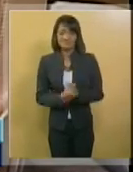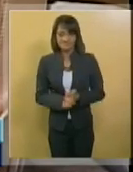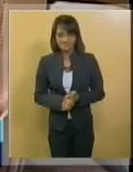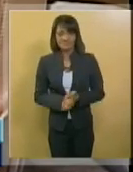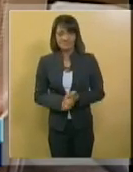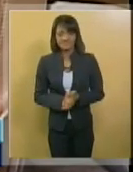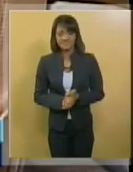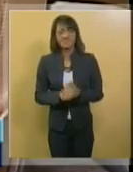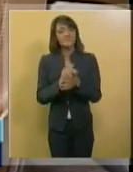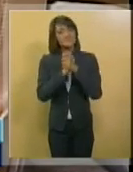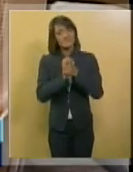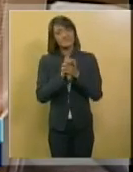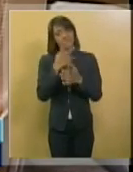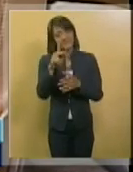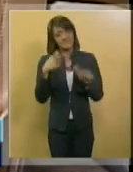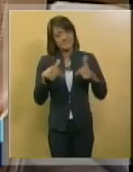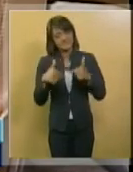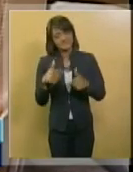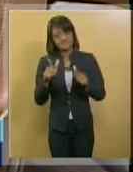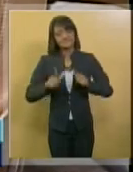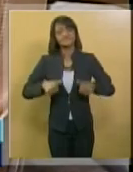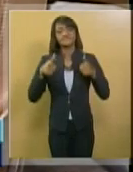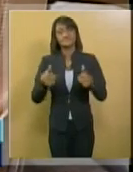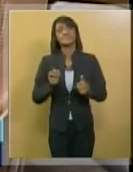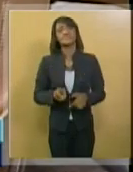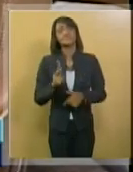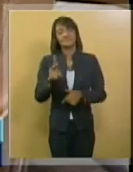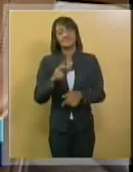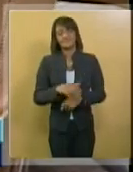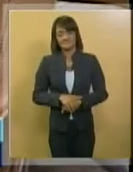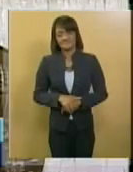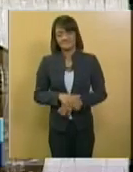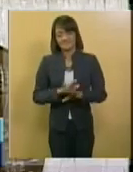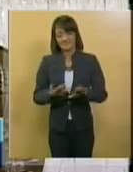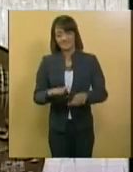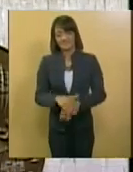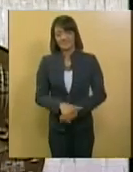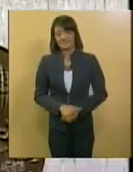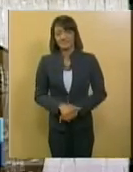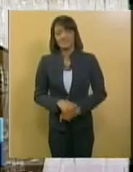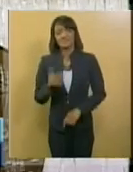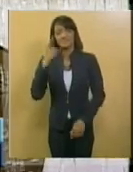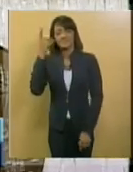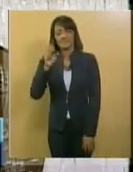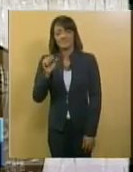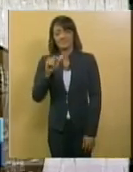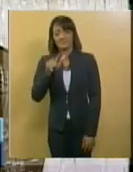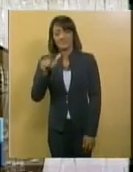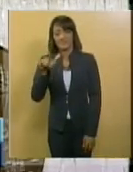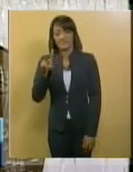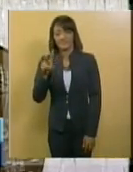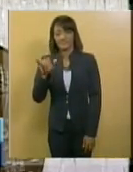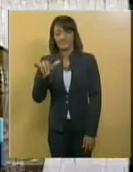zoonose. Mas parabéns pelo seu trabalho, pela sua luta, e continue fazendo isso. A deputada Silvia Fontes.